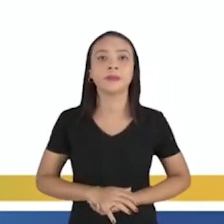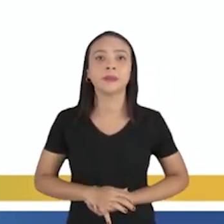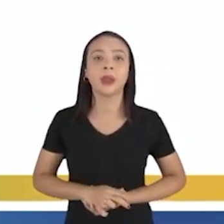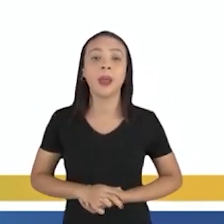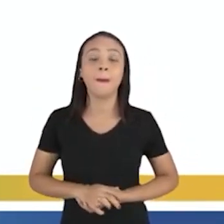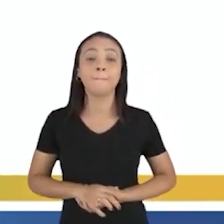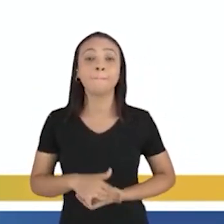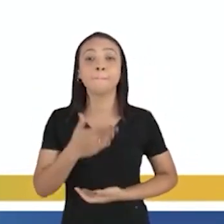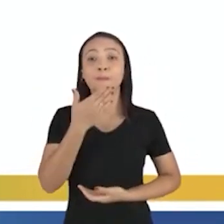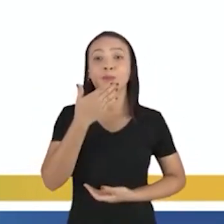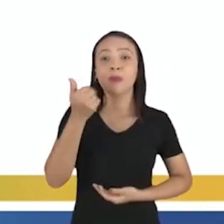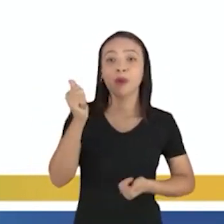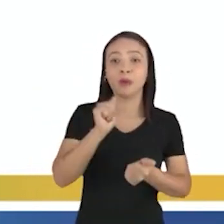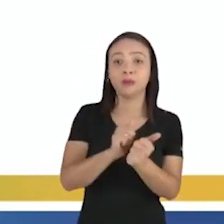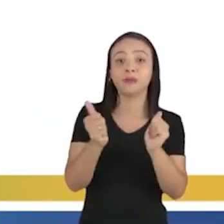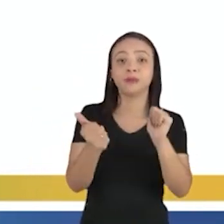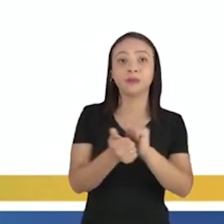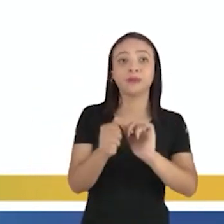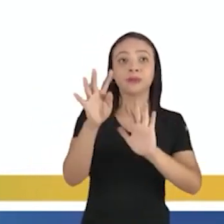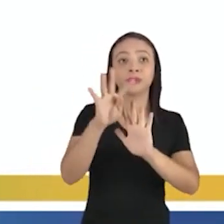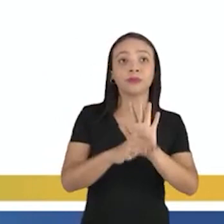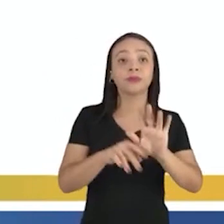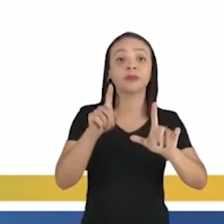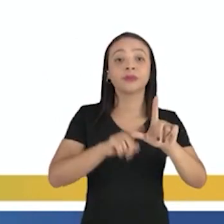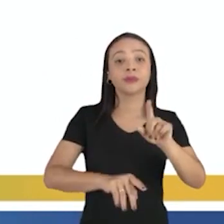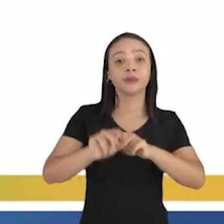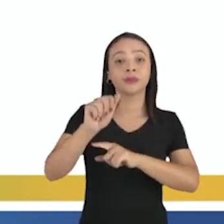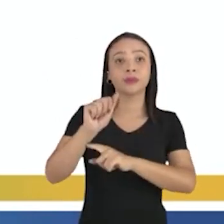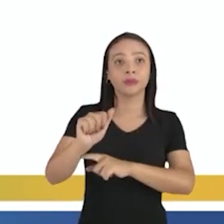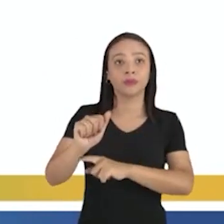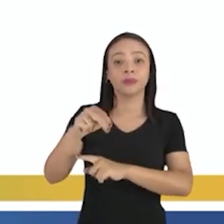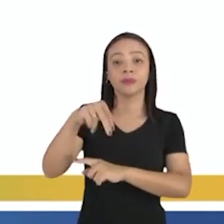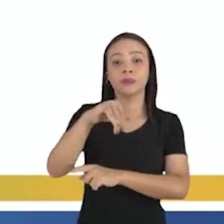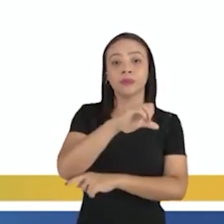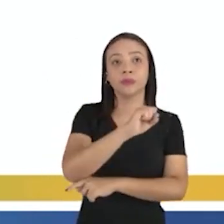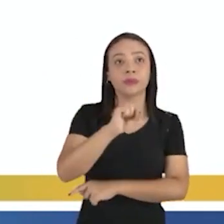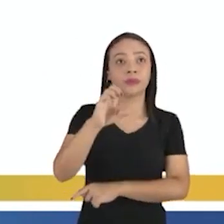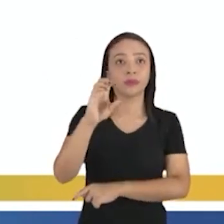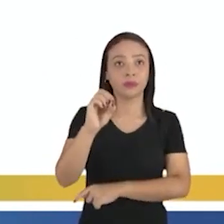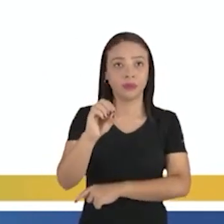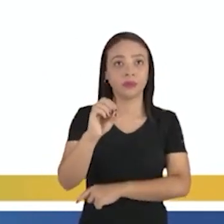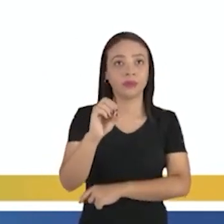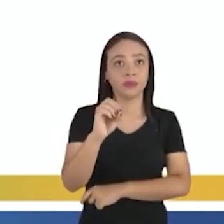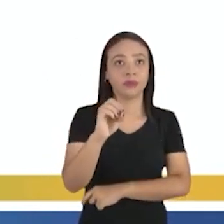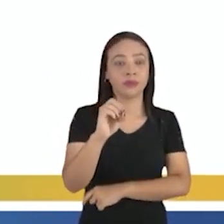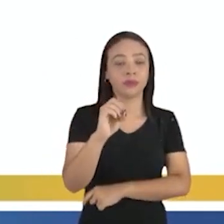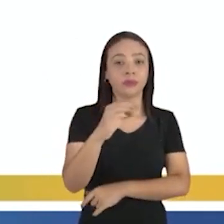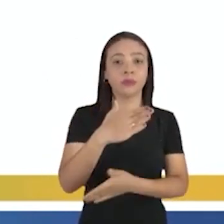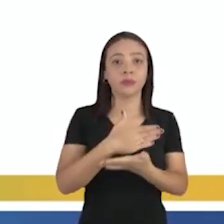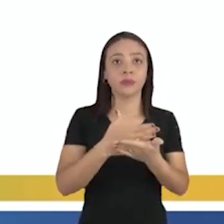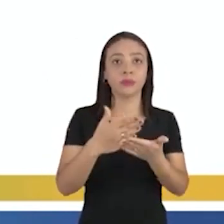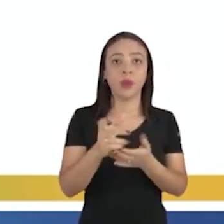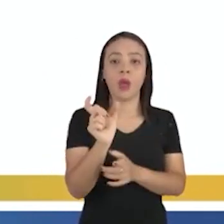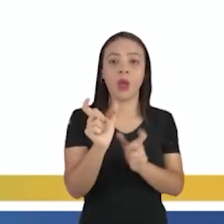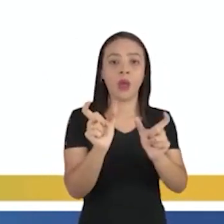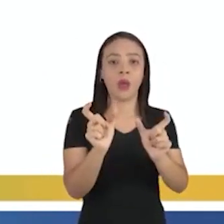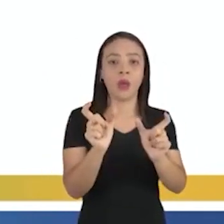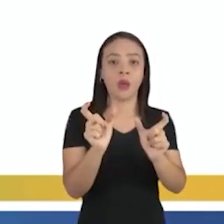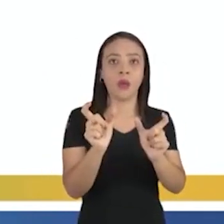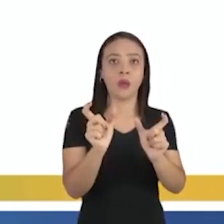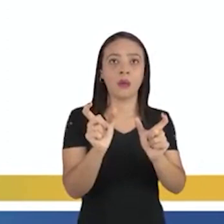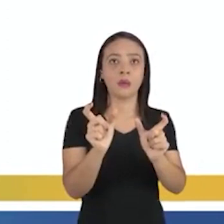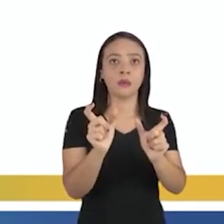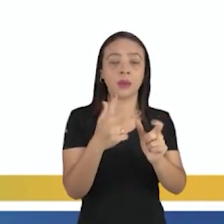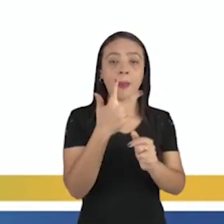mais adequada ao texto é a letra A. Nisso, introduz o fragmento botar a